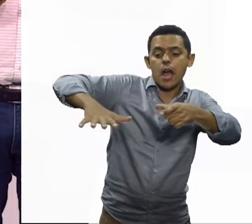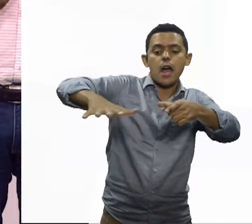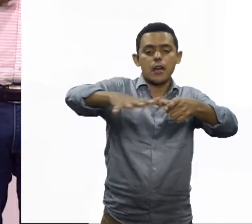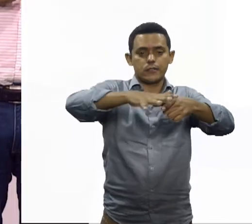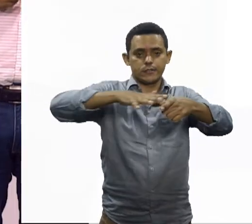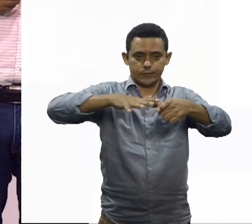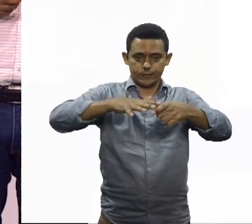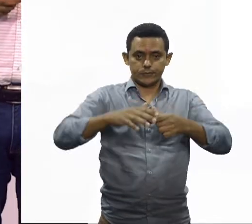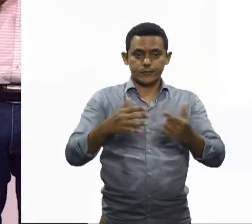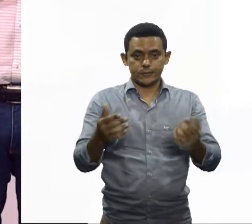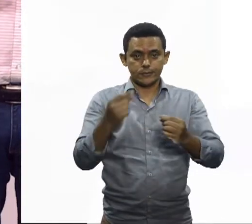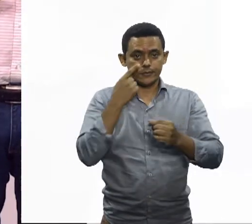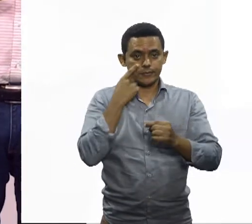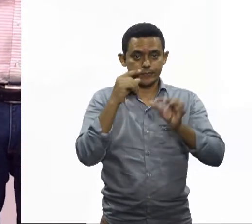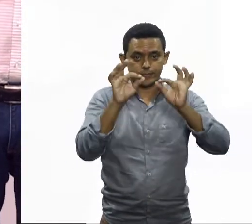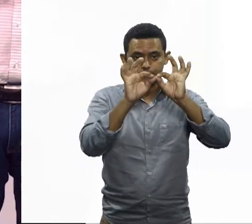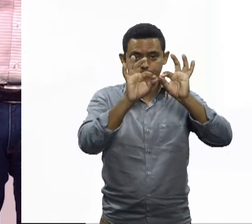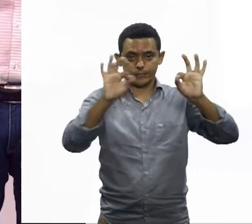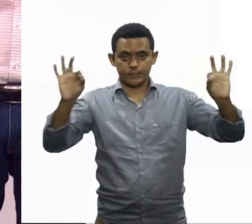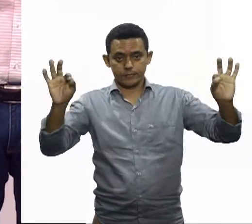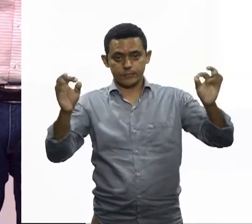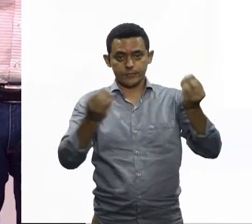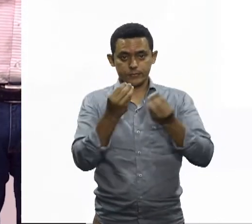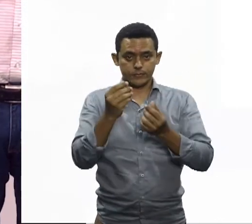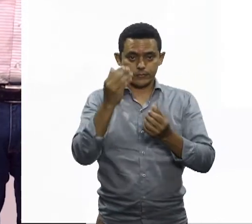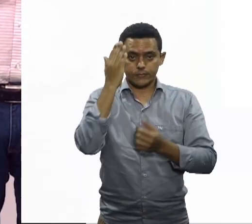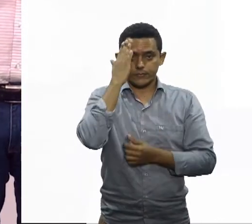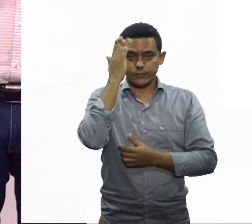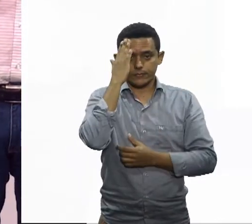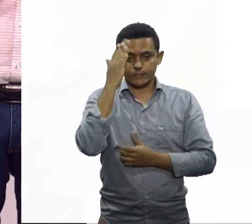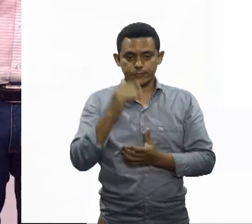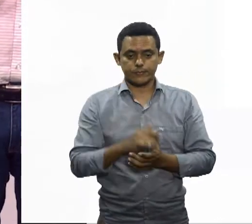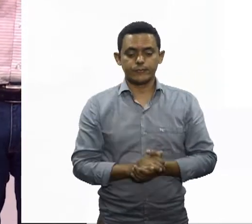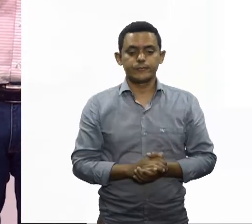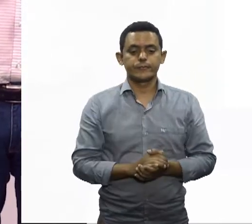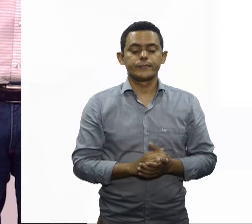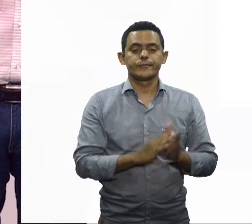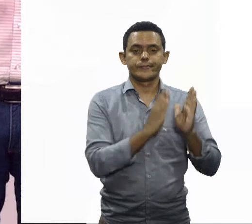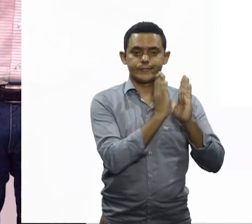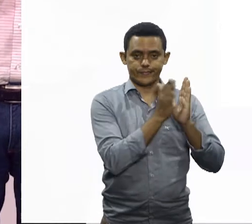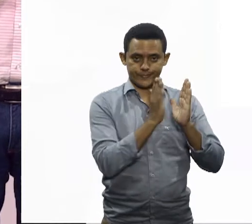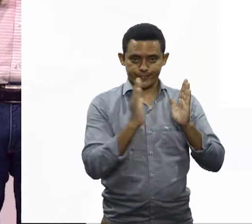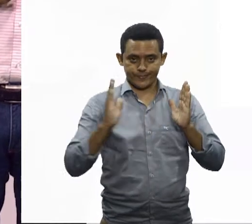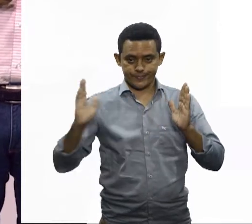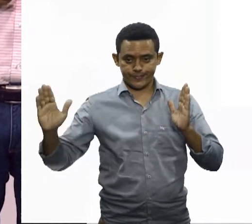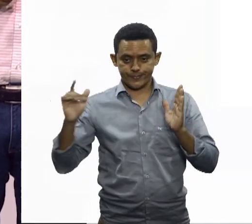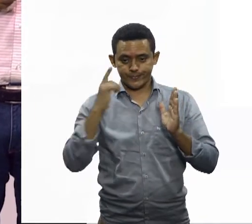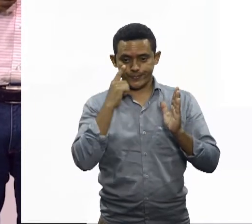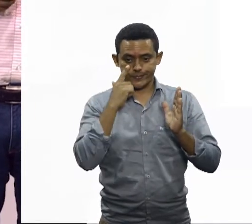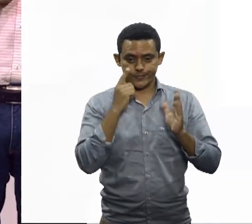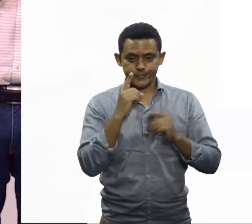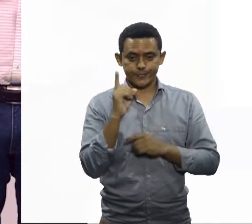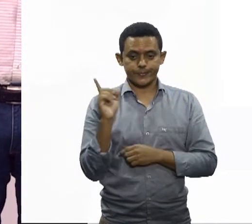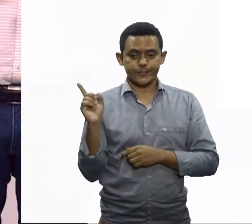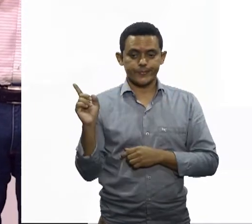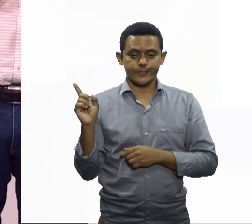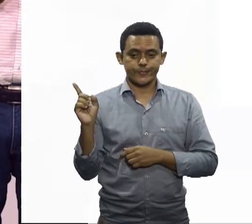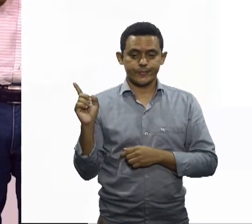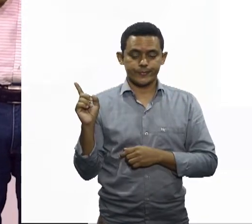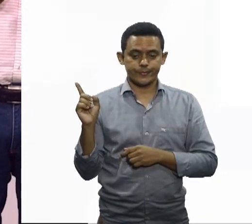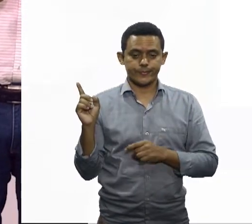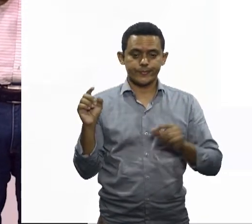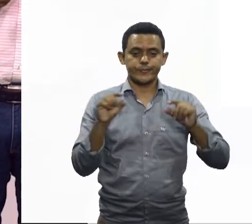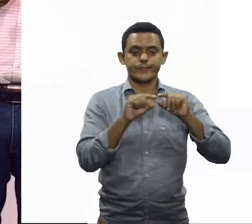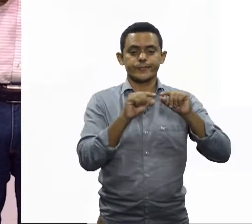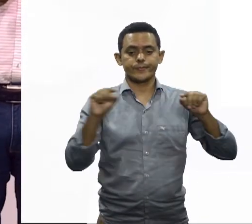uma tabela de conversão. Está ali, foi dividida em 7 partes ali, 6 partes, e 7 tracinhos. Então, lá, quilômetro